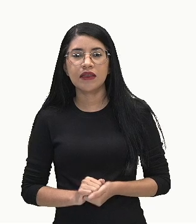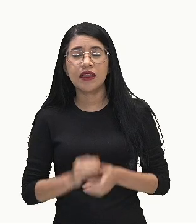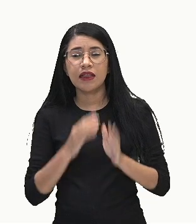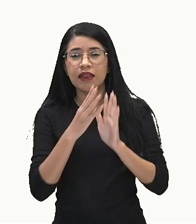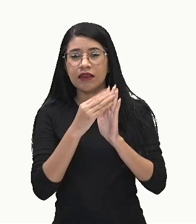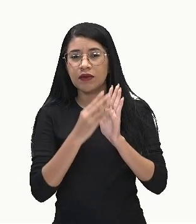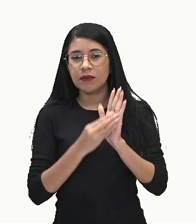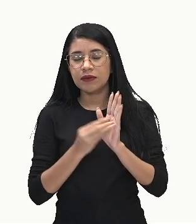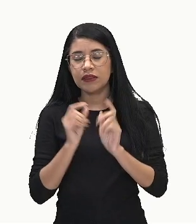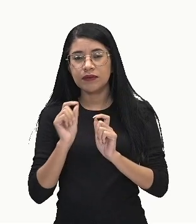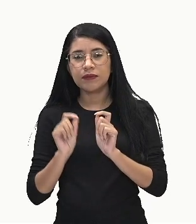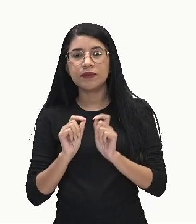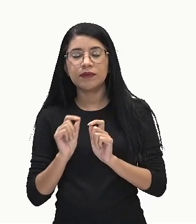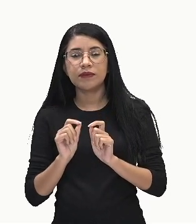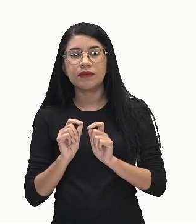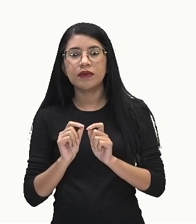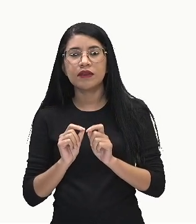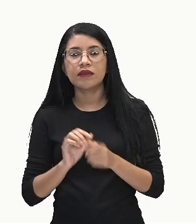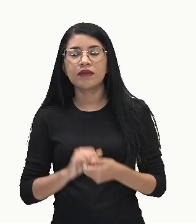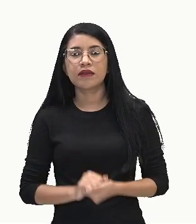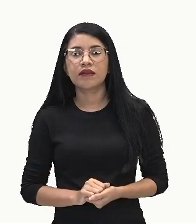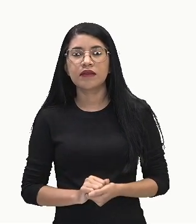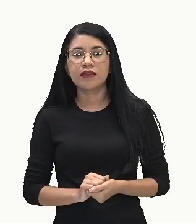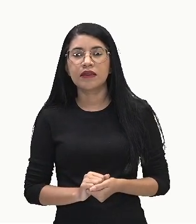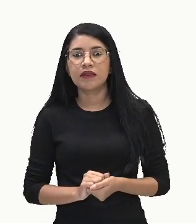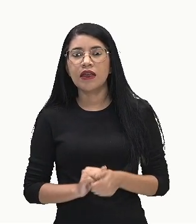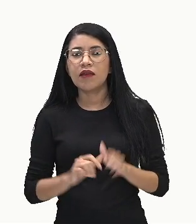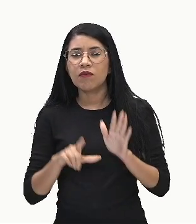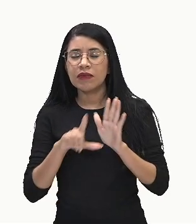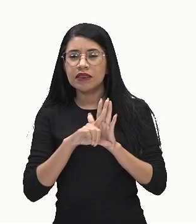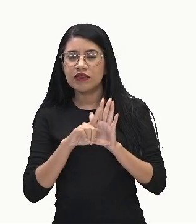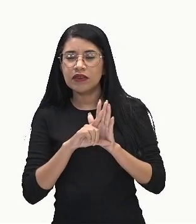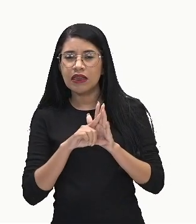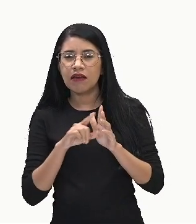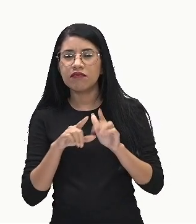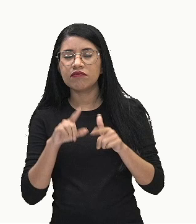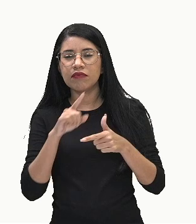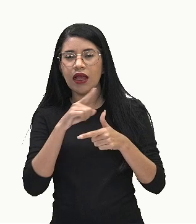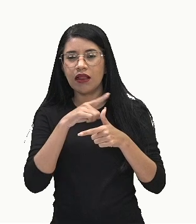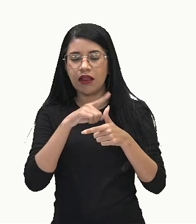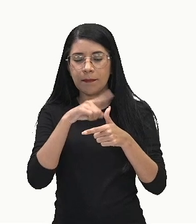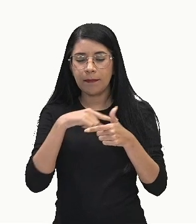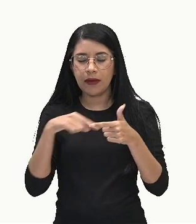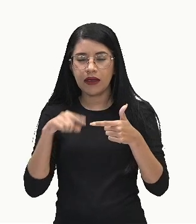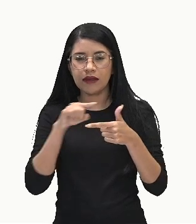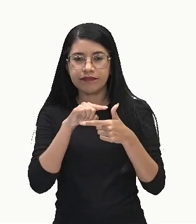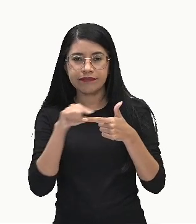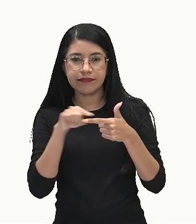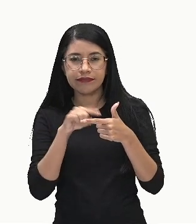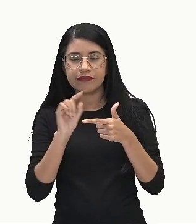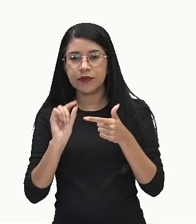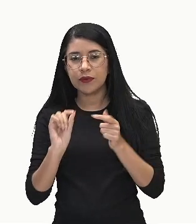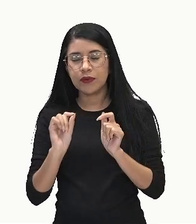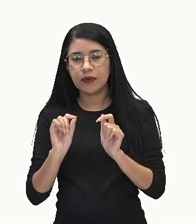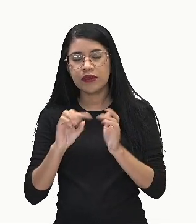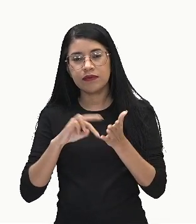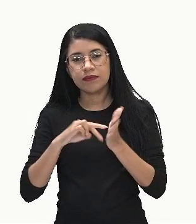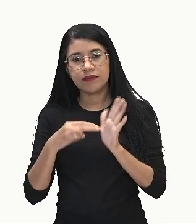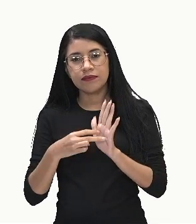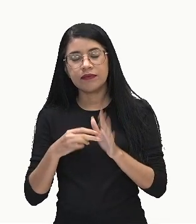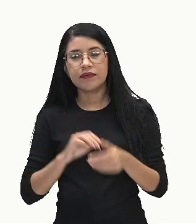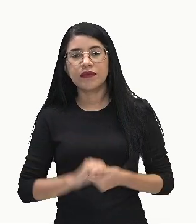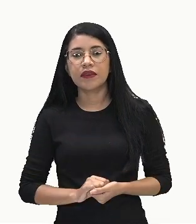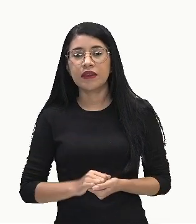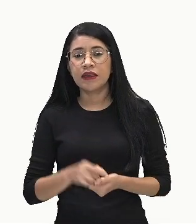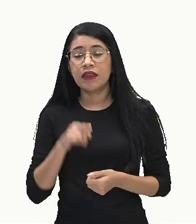definição do que é a lei dos cossenos. Então veja, na lei dos cossenos